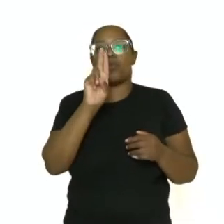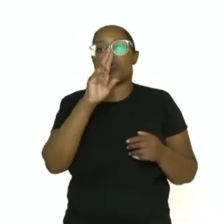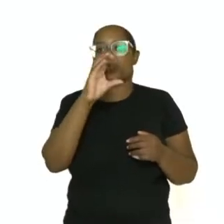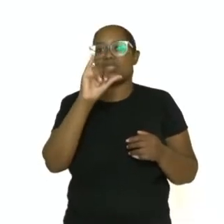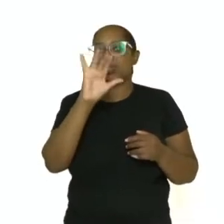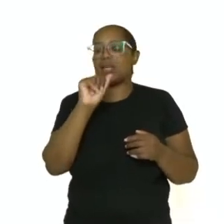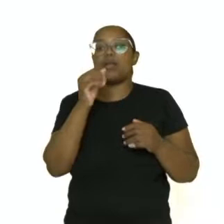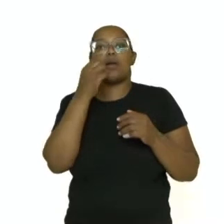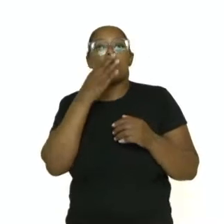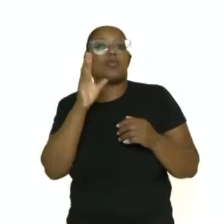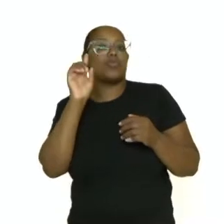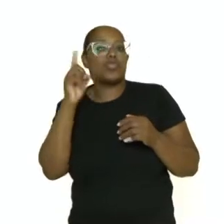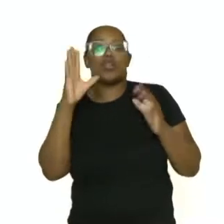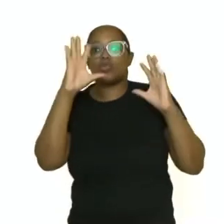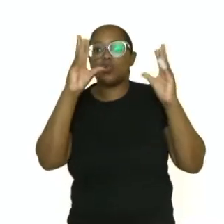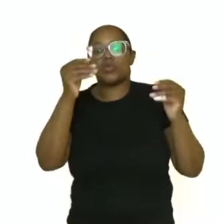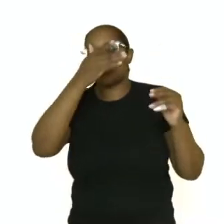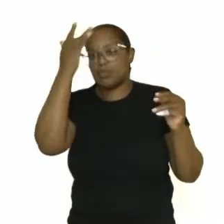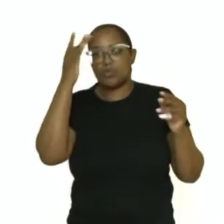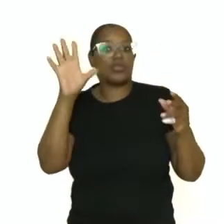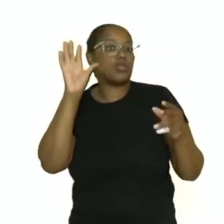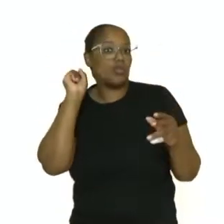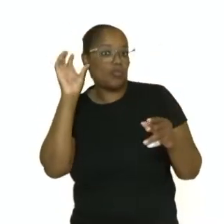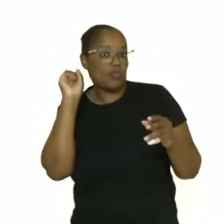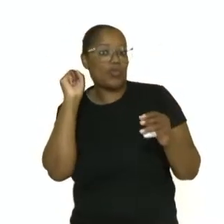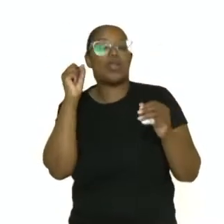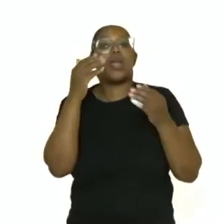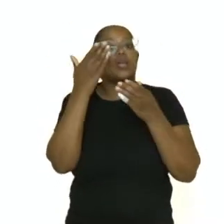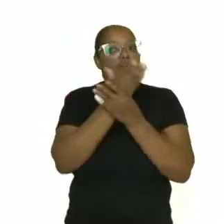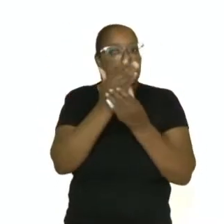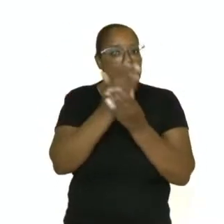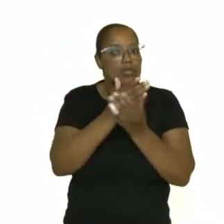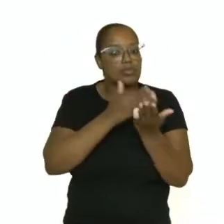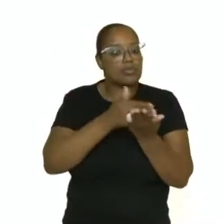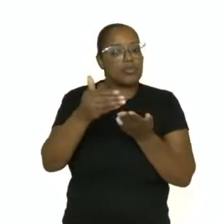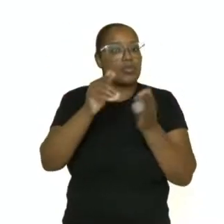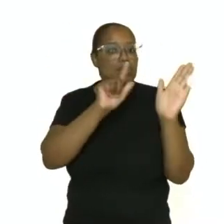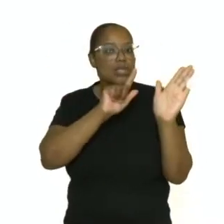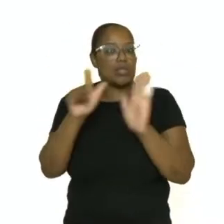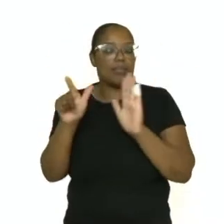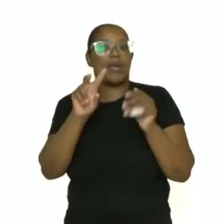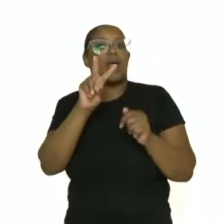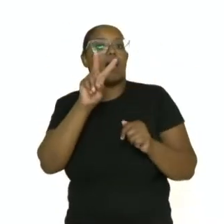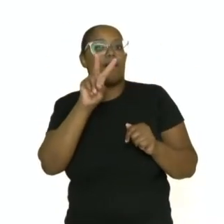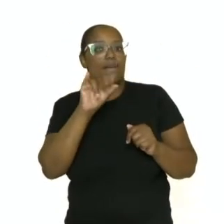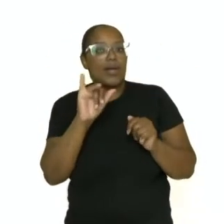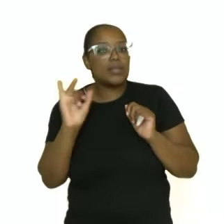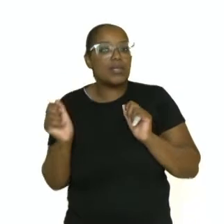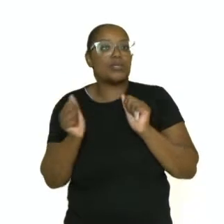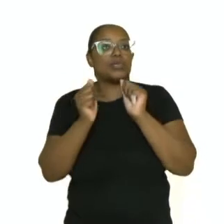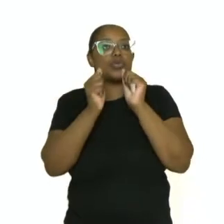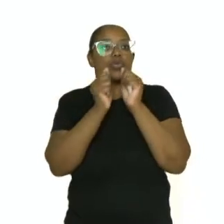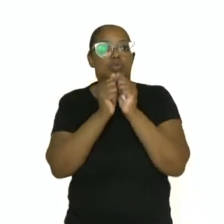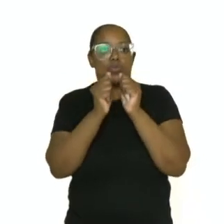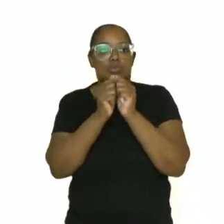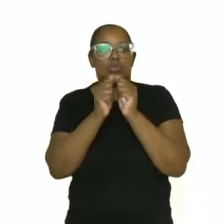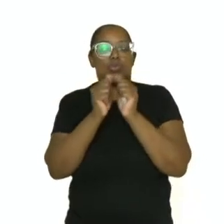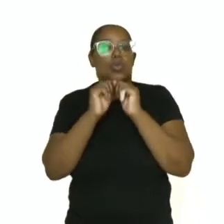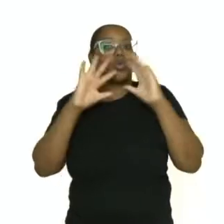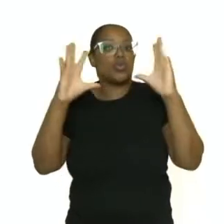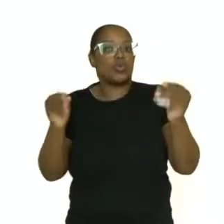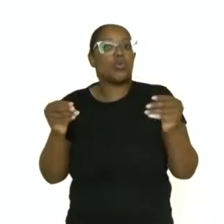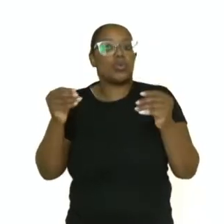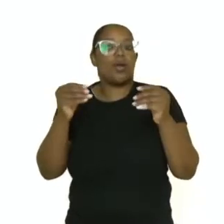os ouvintes da CBN. Esse processo iniciou essa semana. Ele vai integrar toda a